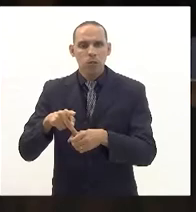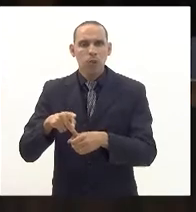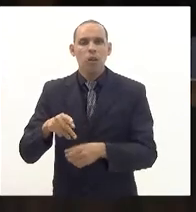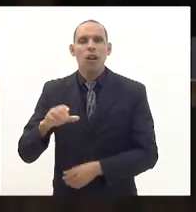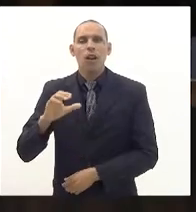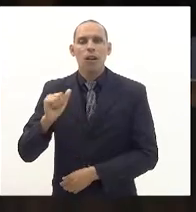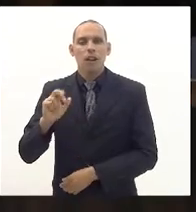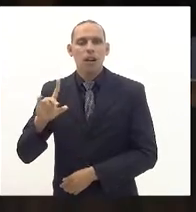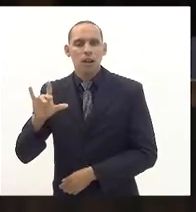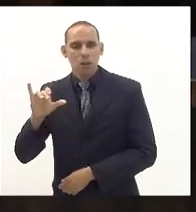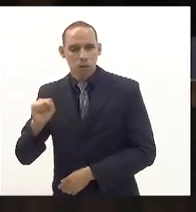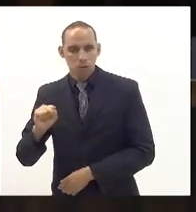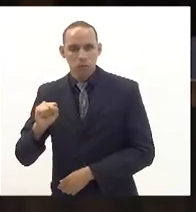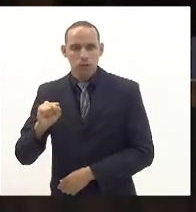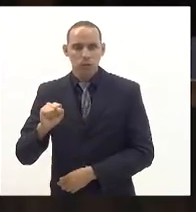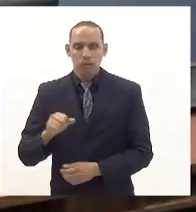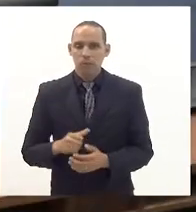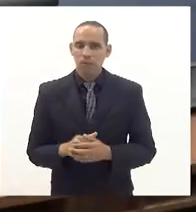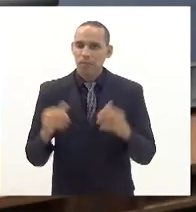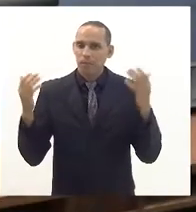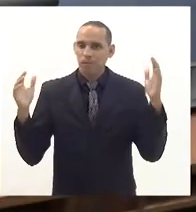Roberto de Castro Jatahy